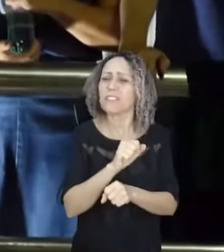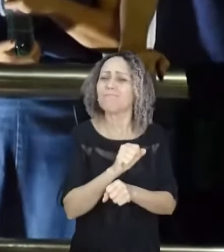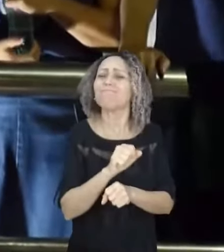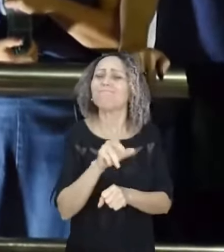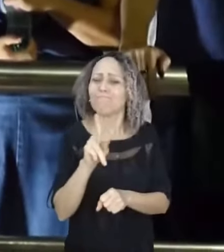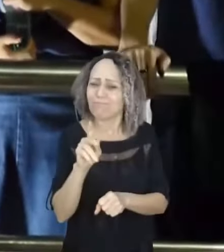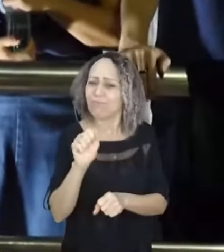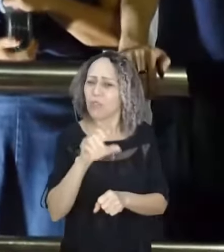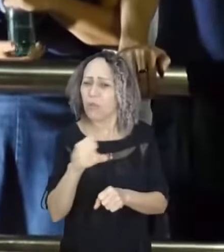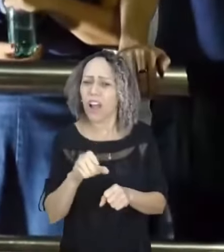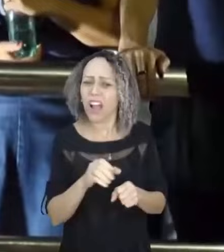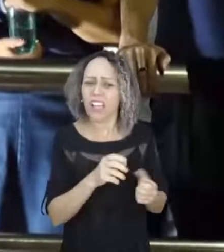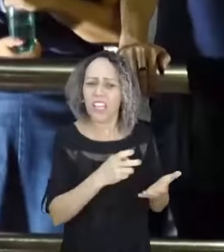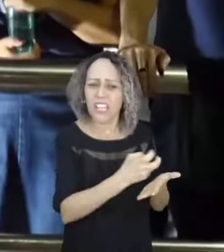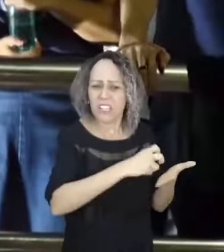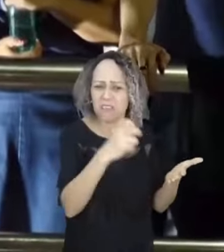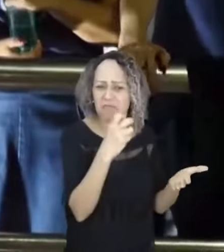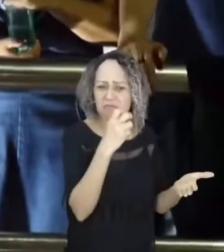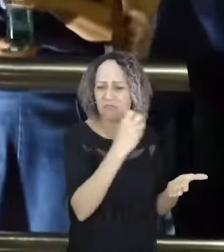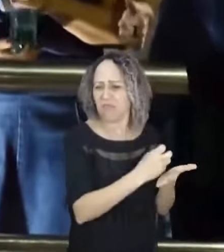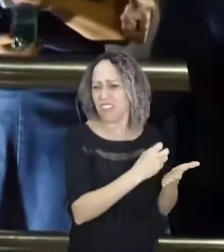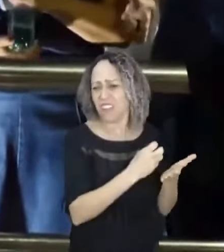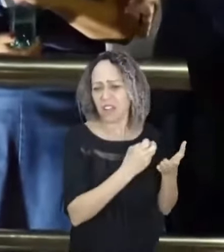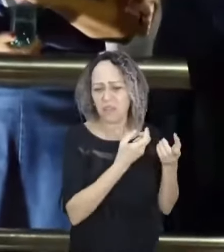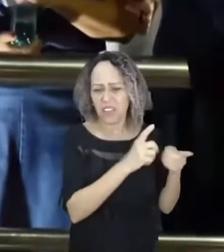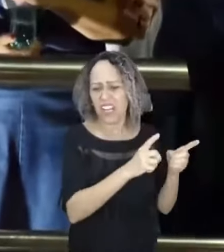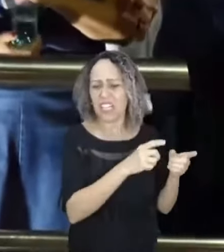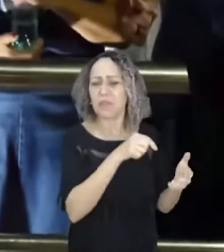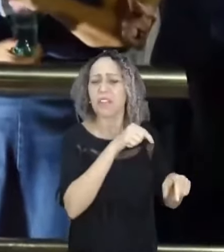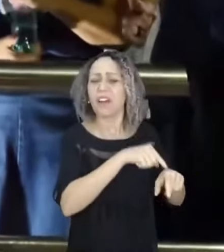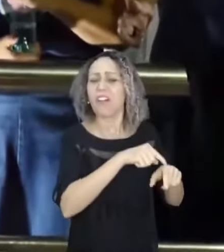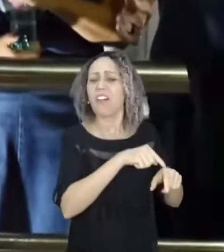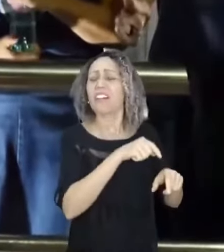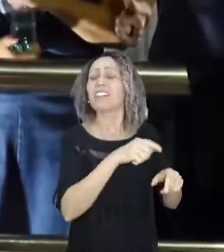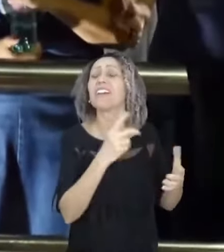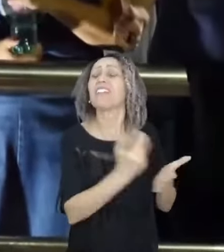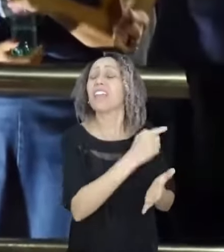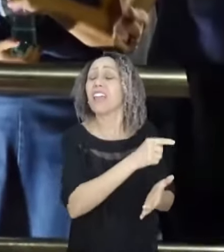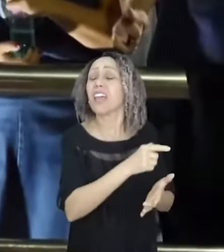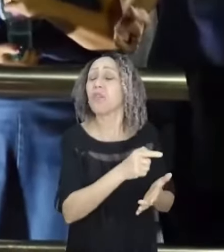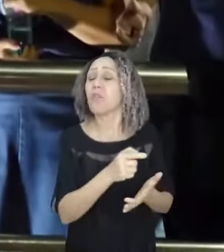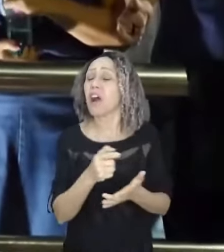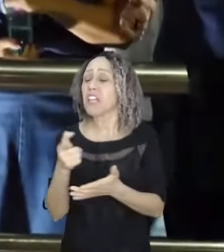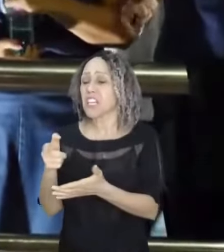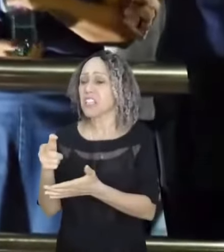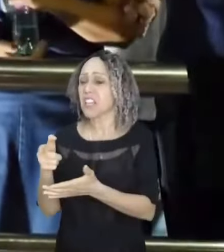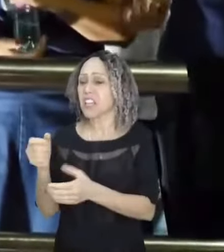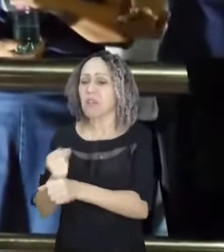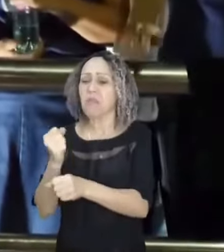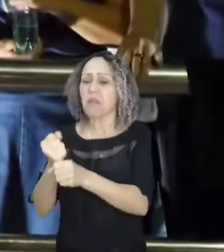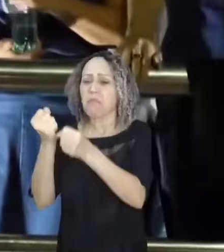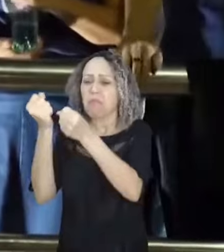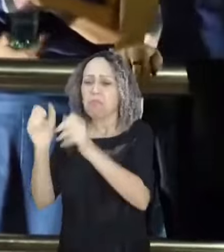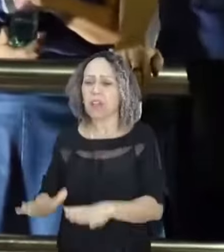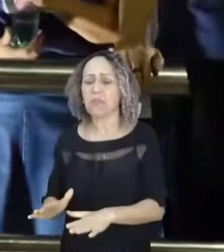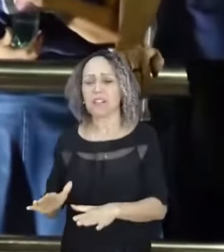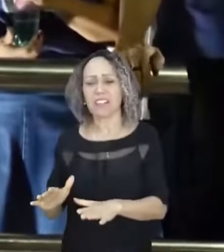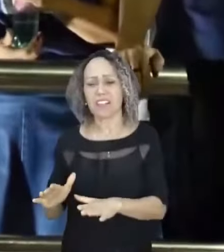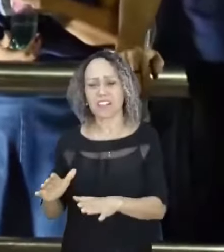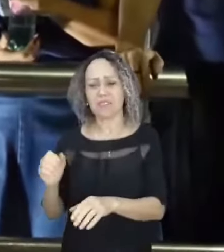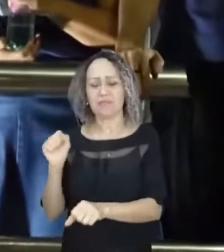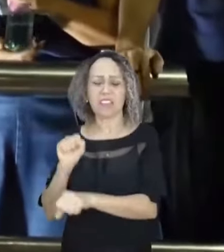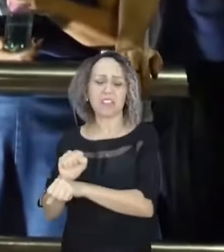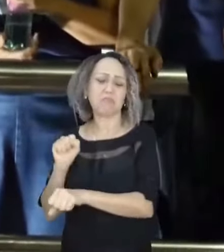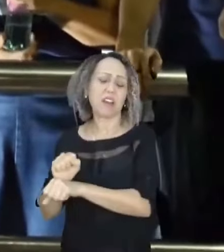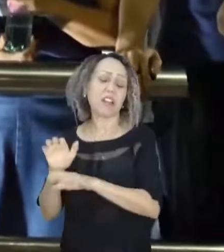Dilma e nesse governo agora. Nós vamos recomeçar essas obras para gerar empregos para milhões de